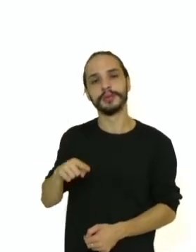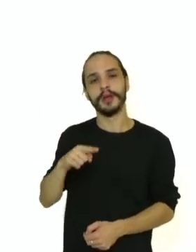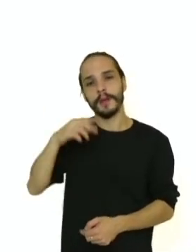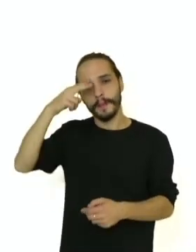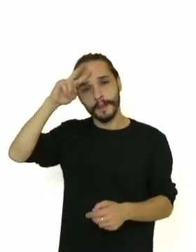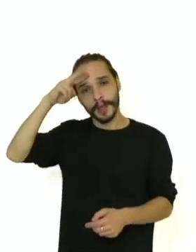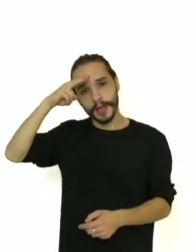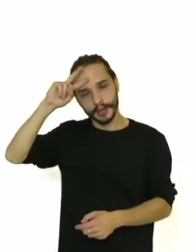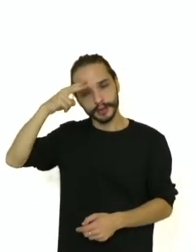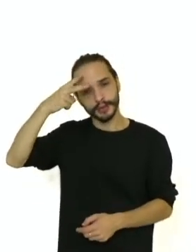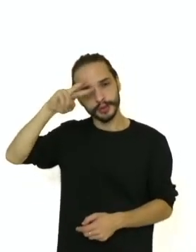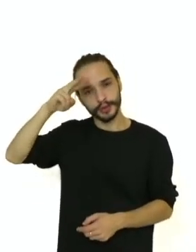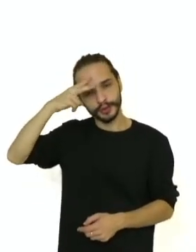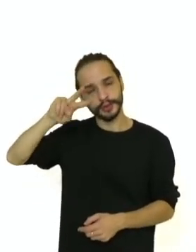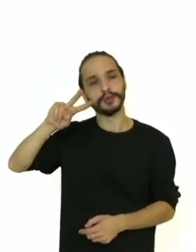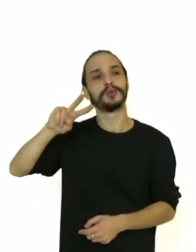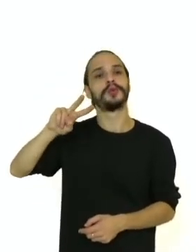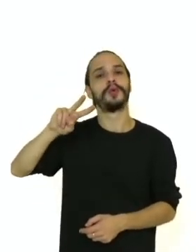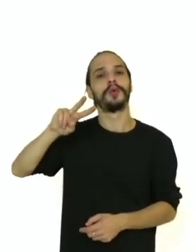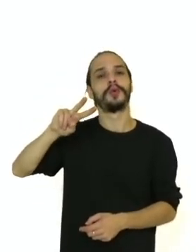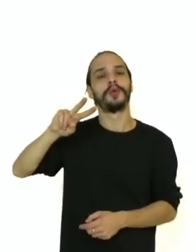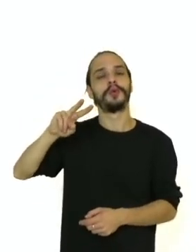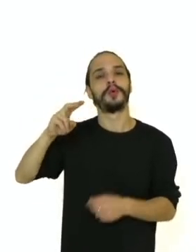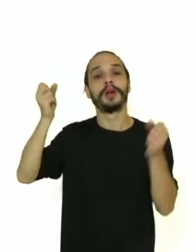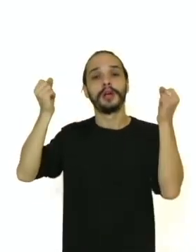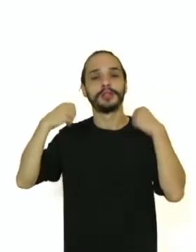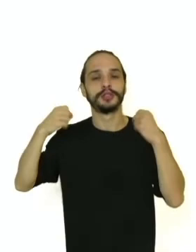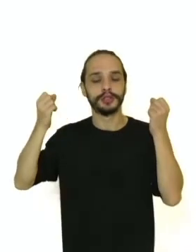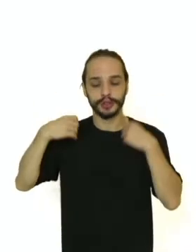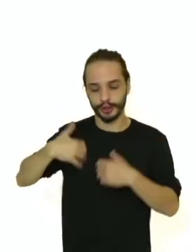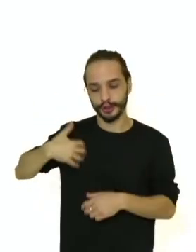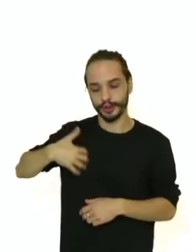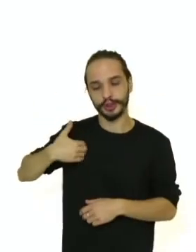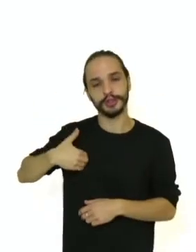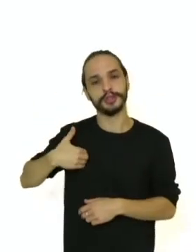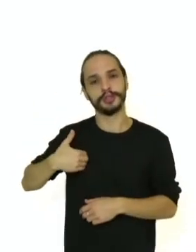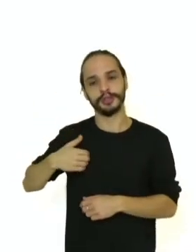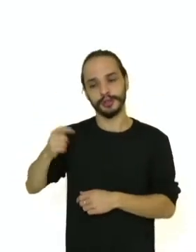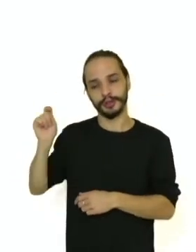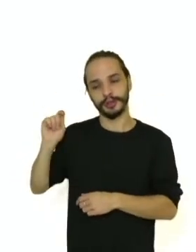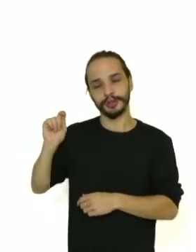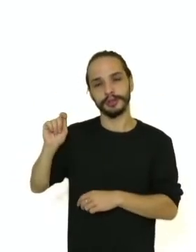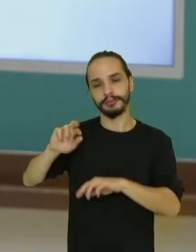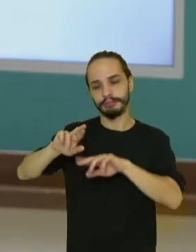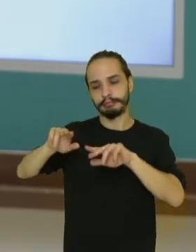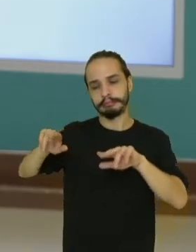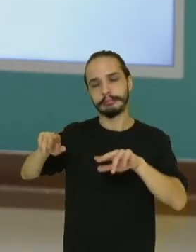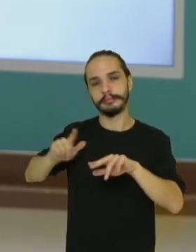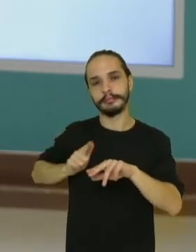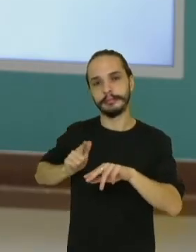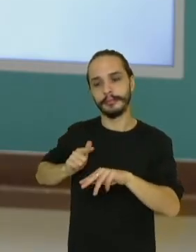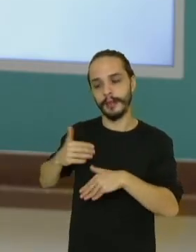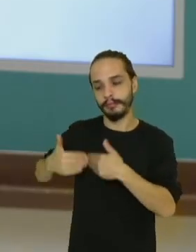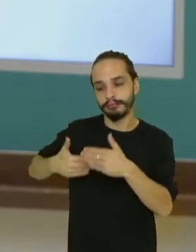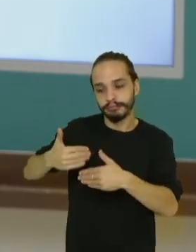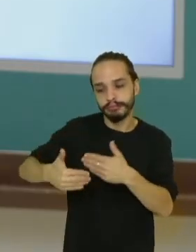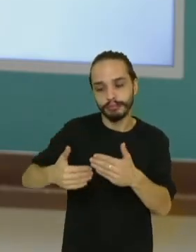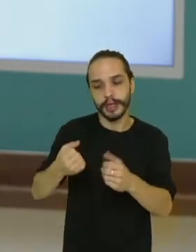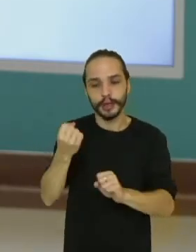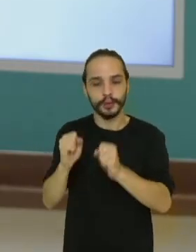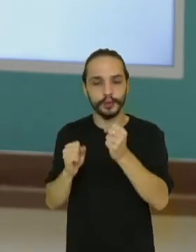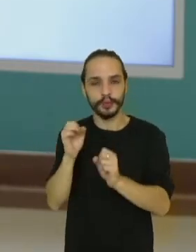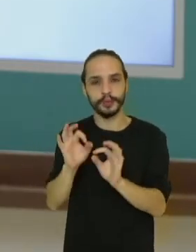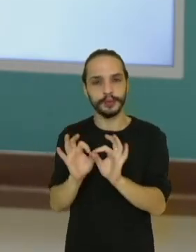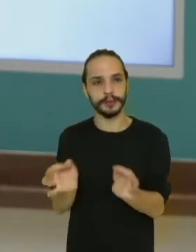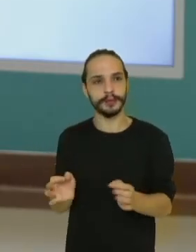de empresas multinacionais ou globais, que vieram então dos países desenvolvidos. Ok? Então, só para a gente